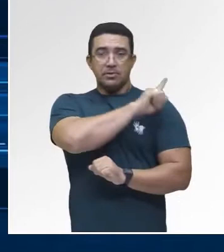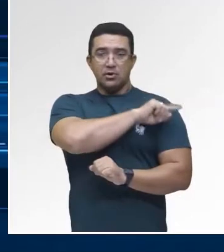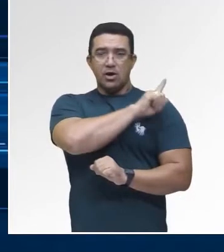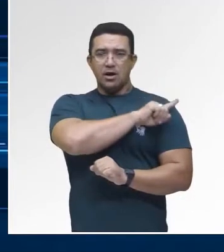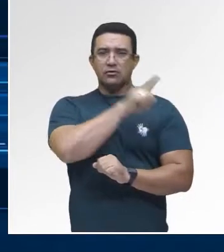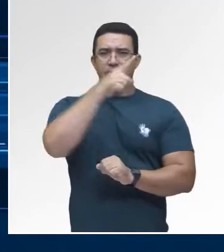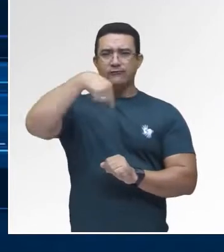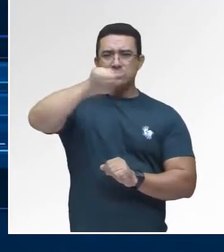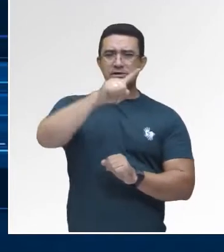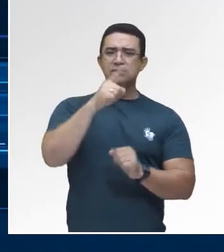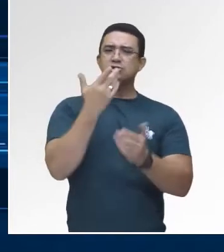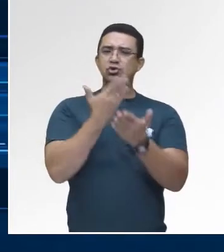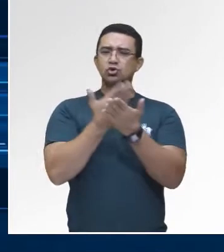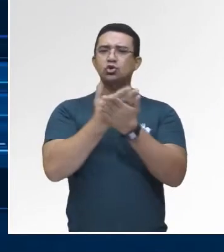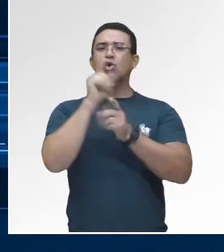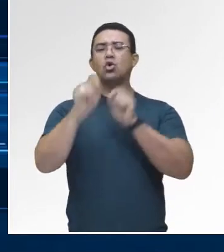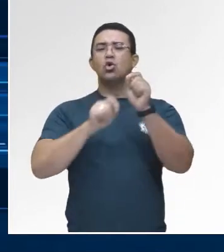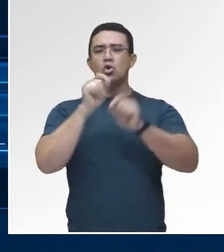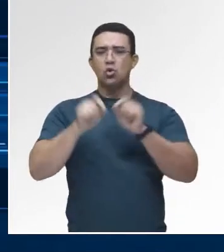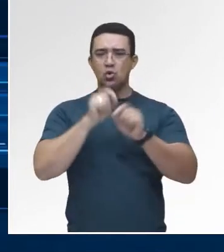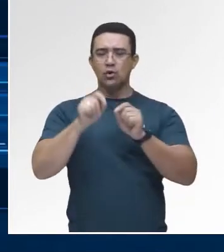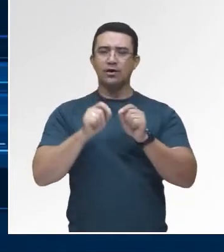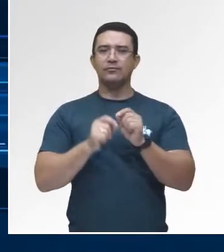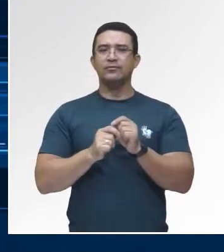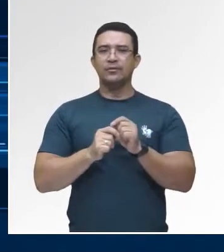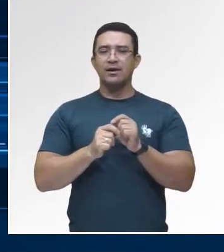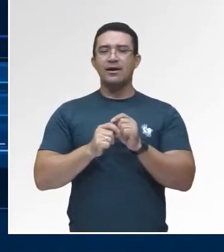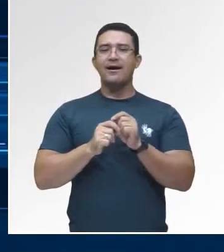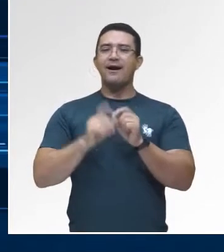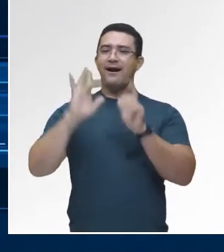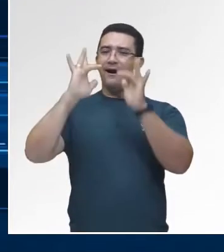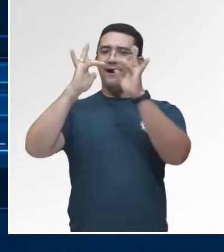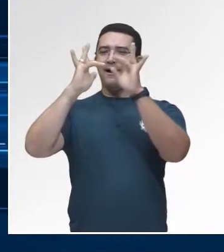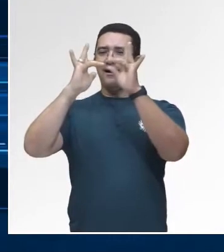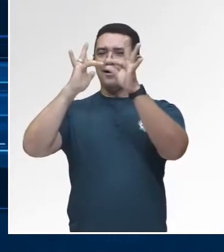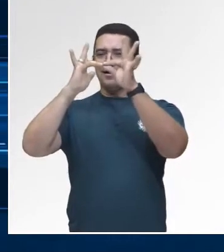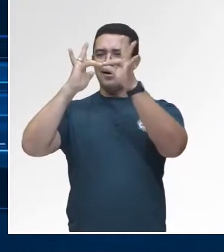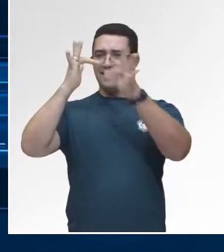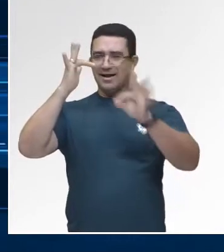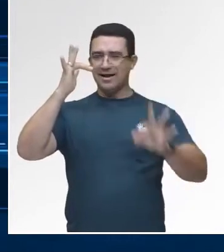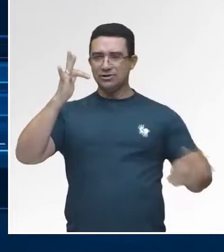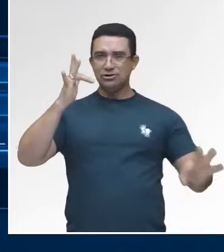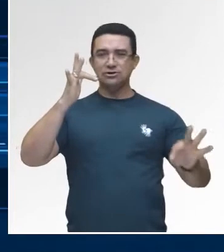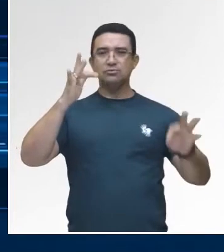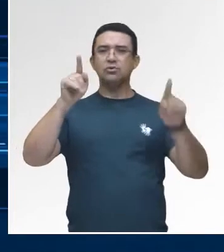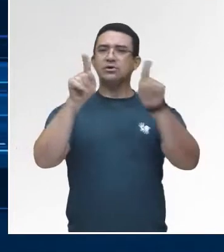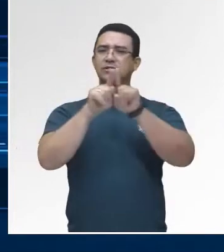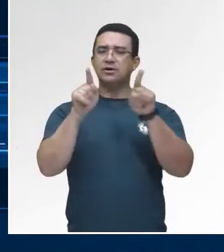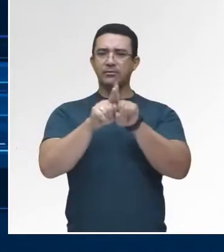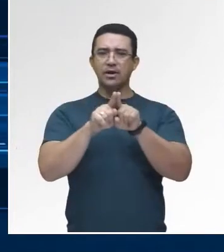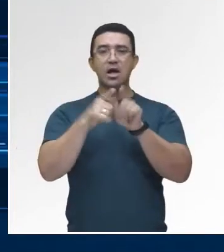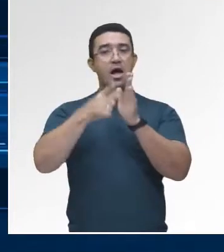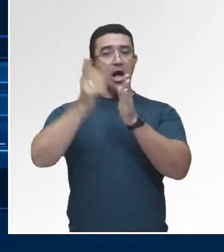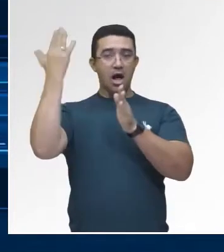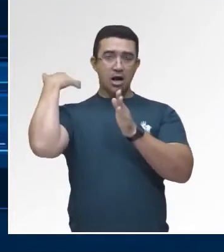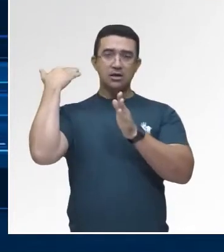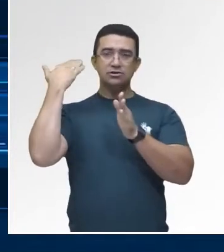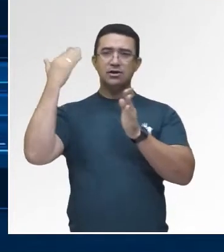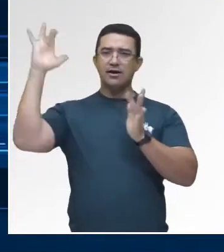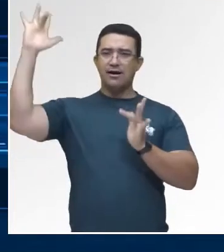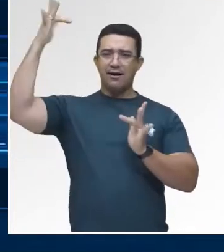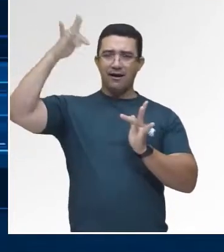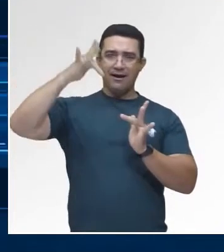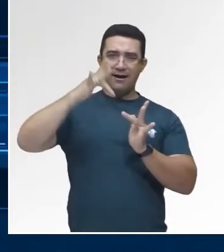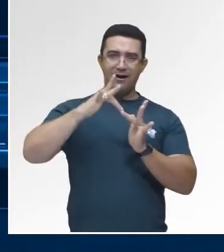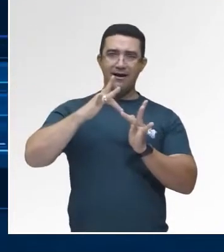últimas escolas, você estudou ali sobre arcadismo, e, anteriormente, classicismo, que se deu lá